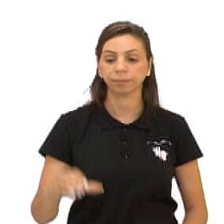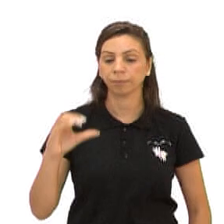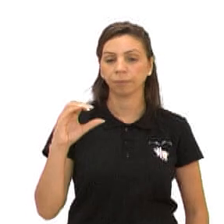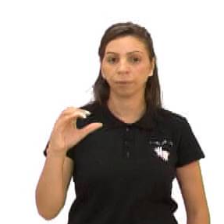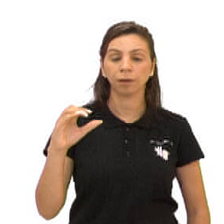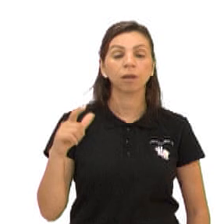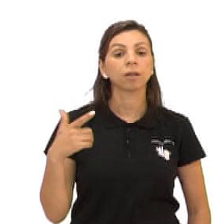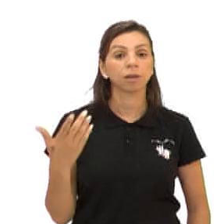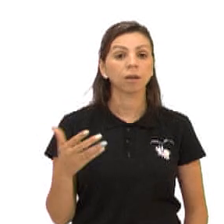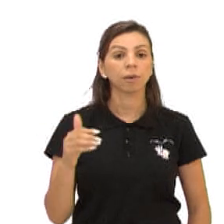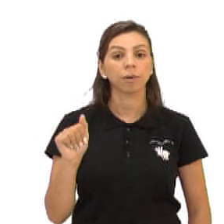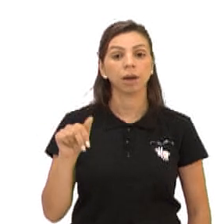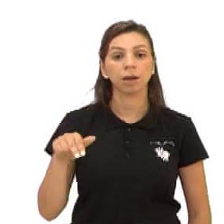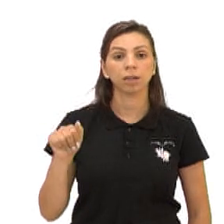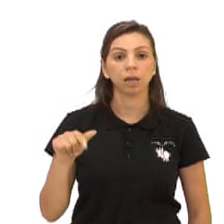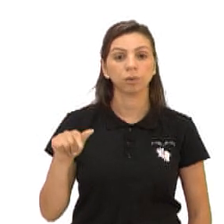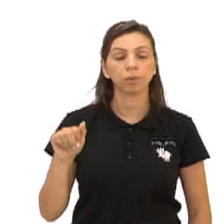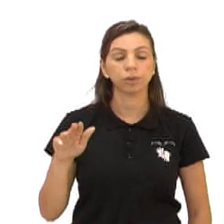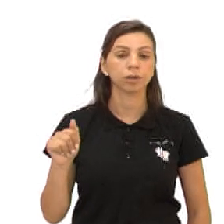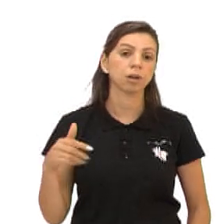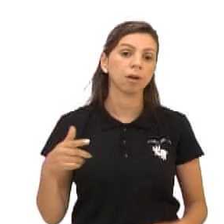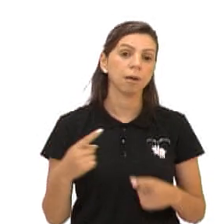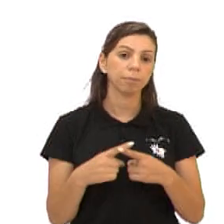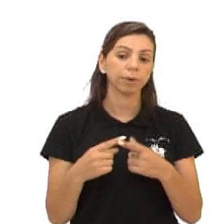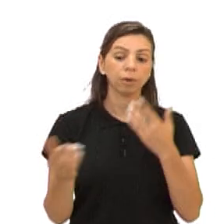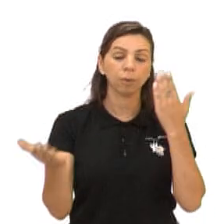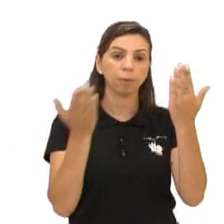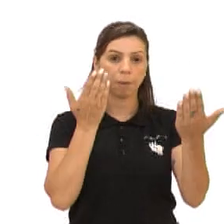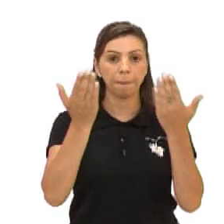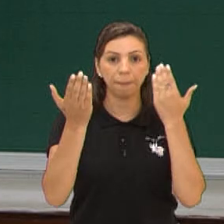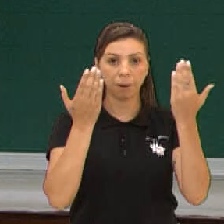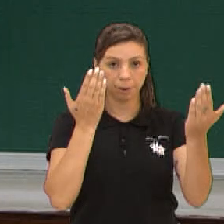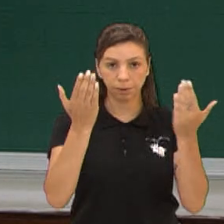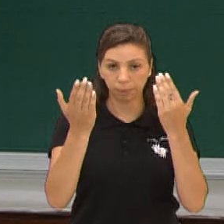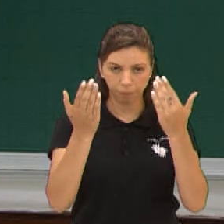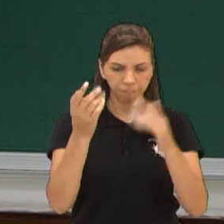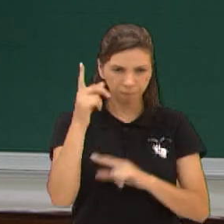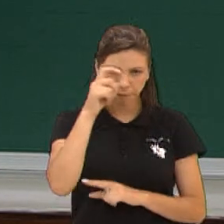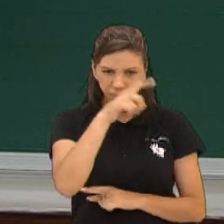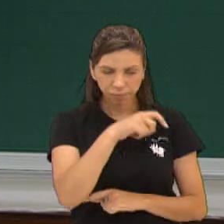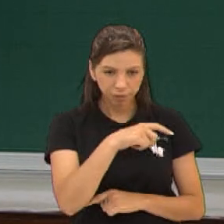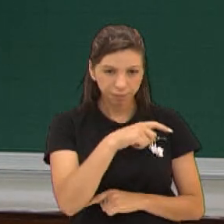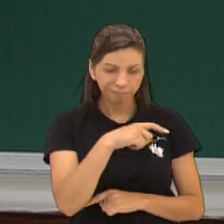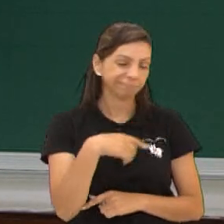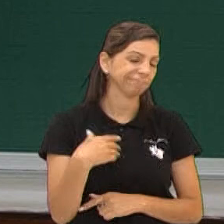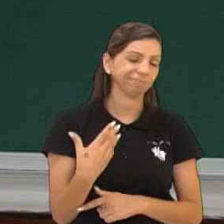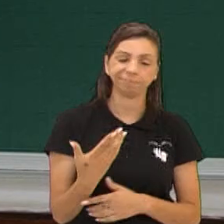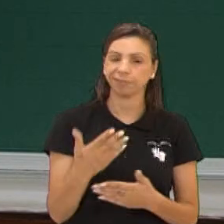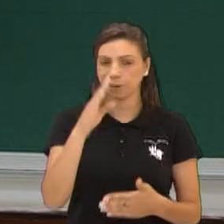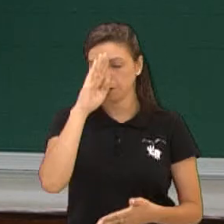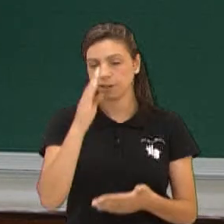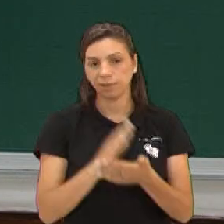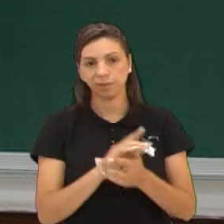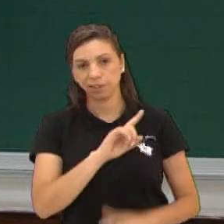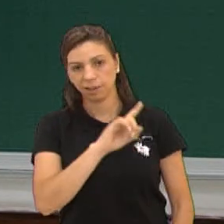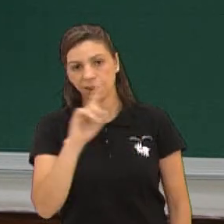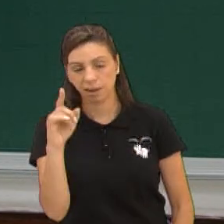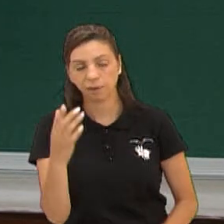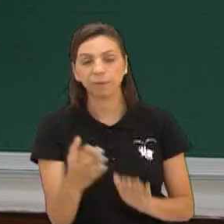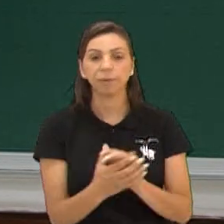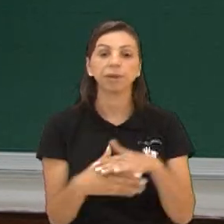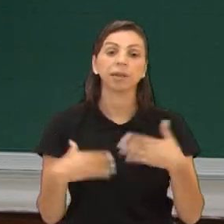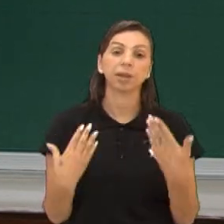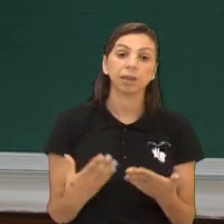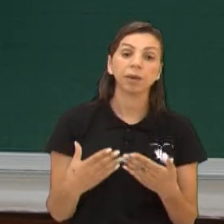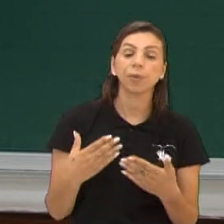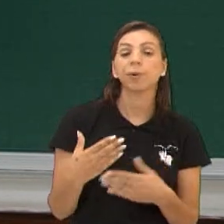eu comparei aqui o combustível do carro com alimentação do ser humano ok foi difícil fazer essa tenho que não né mas perceba que esses